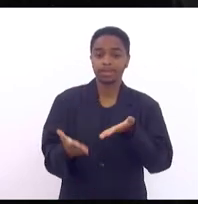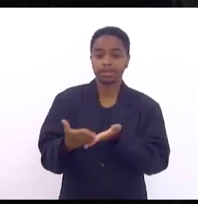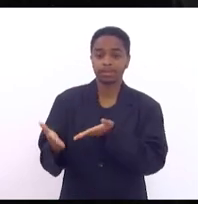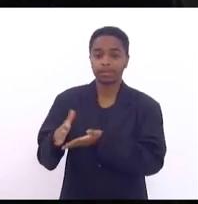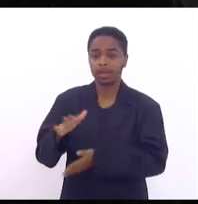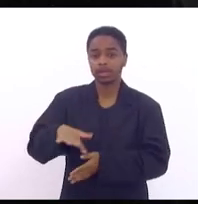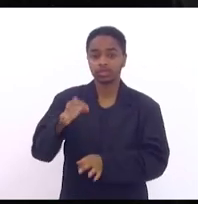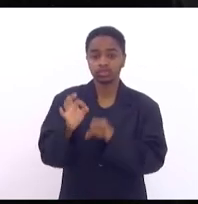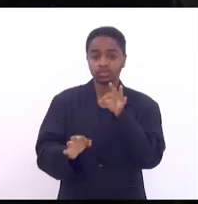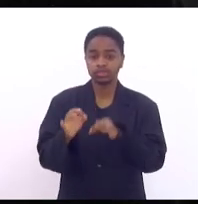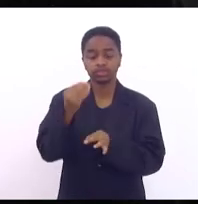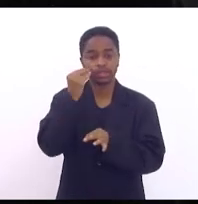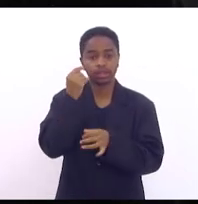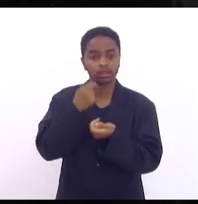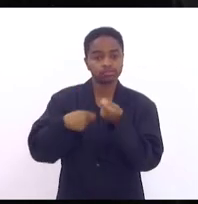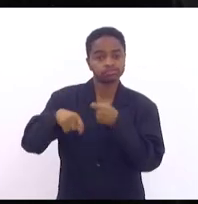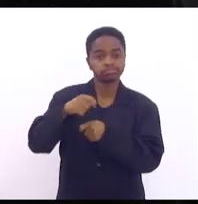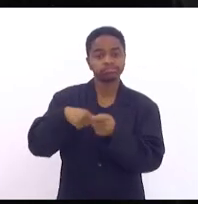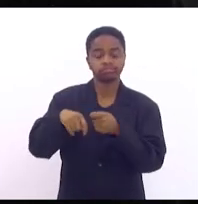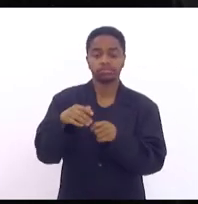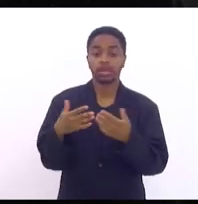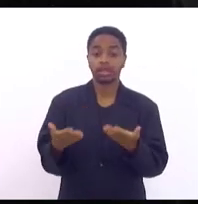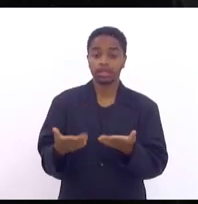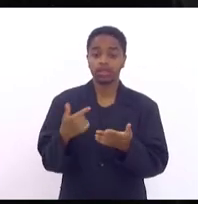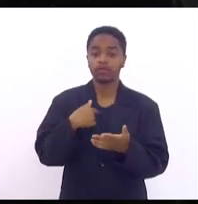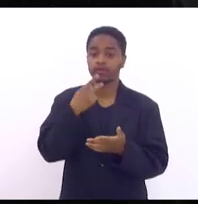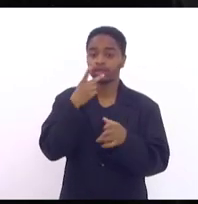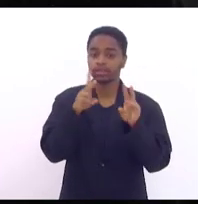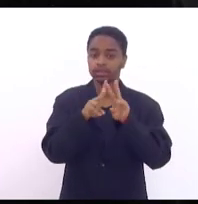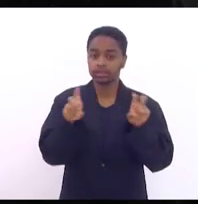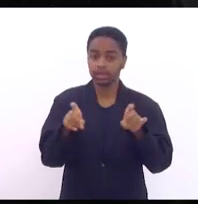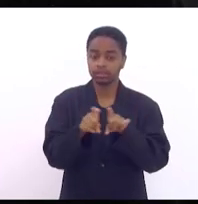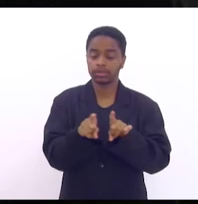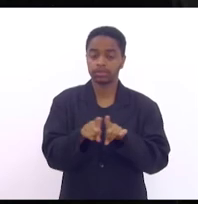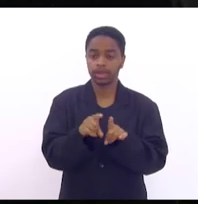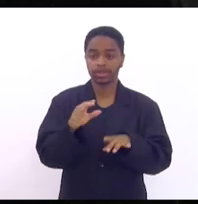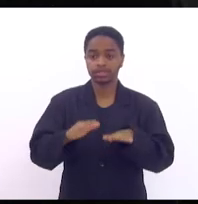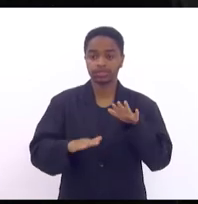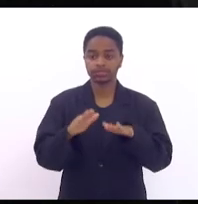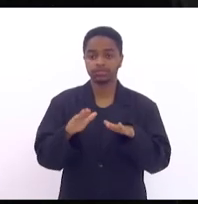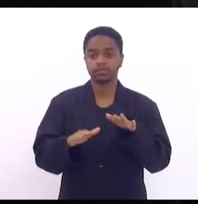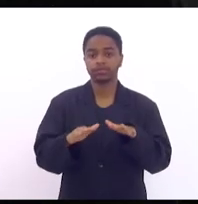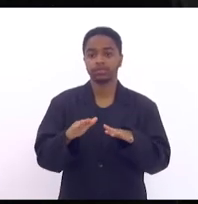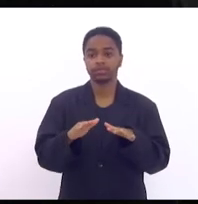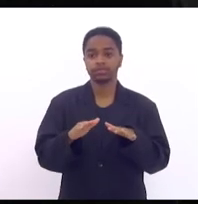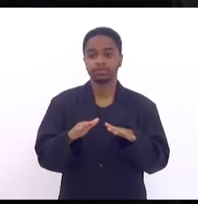a renegociação. E eu queria falar também de um tema que, por vezes,